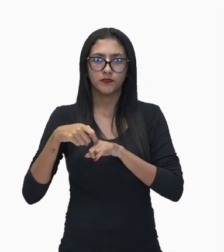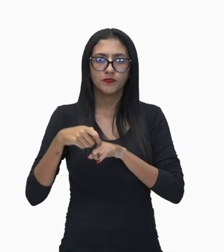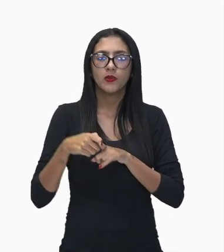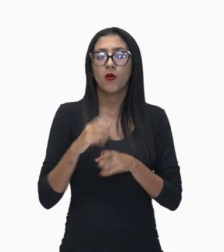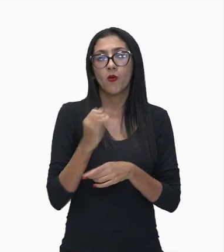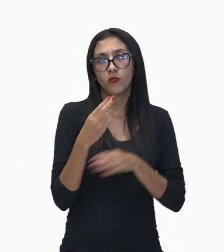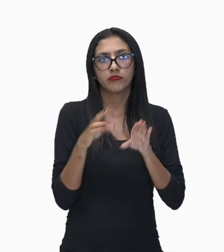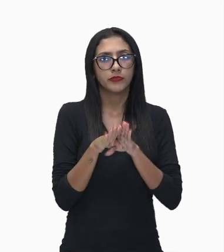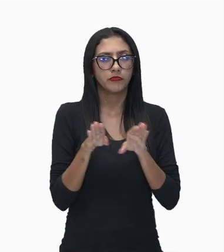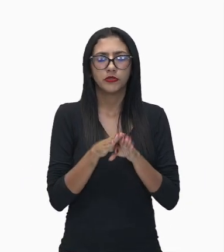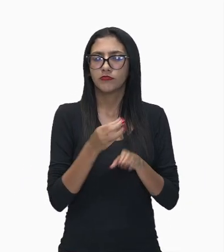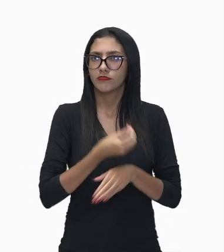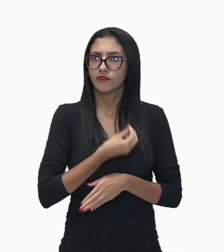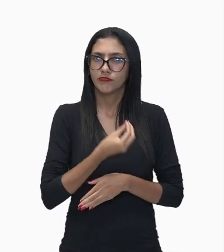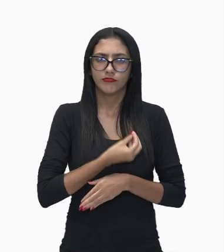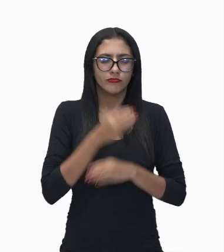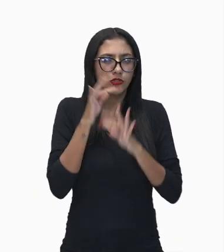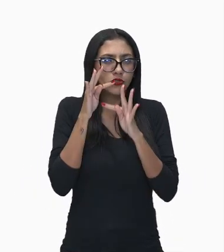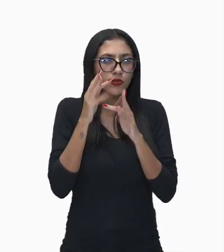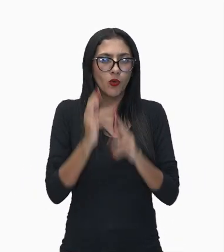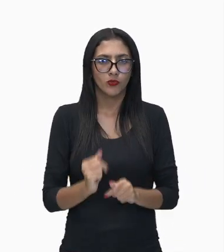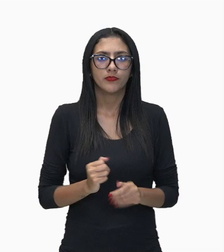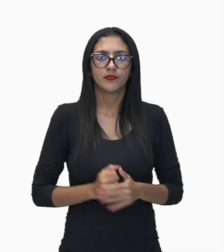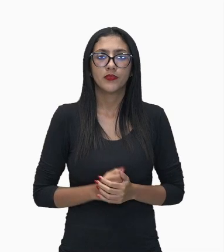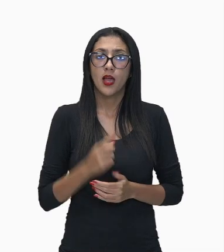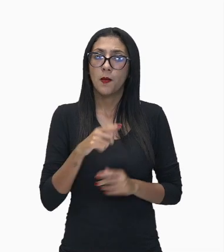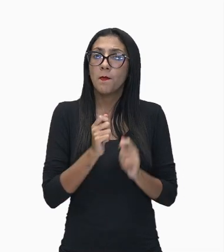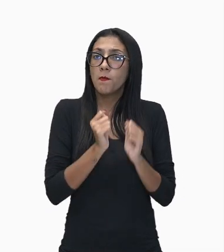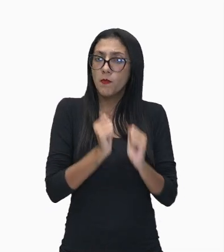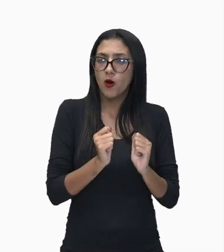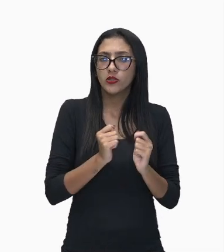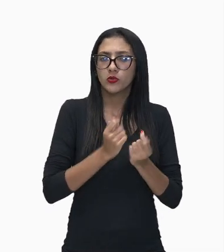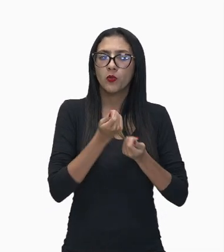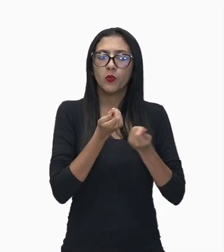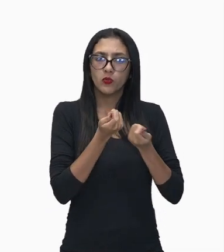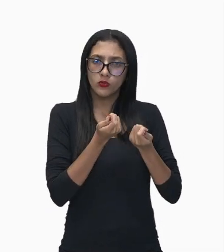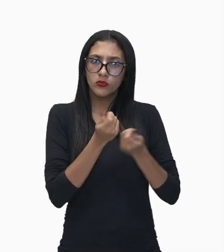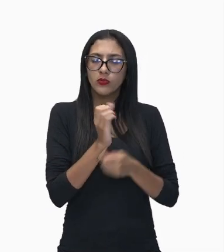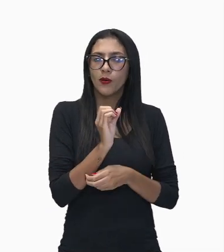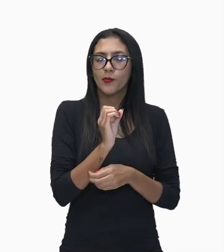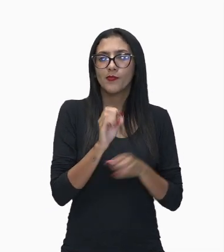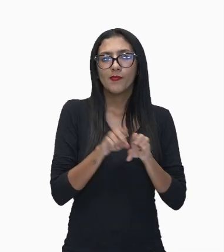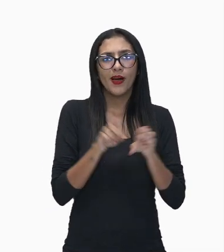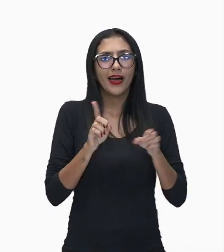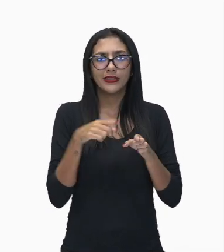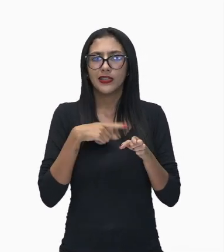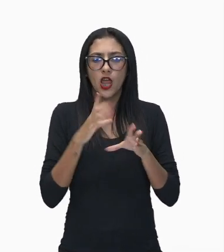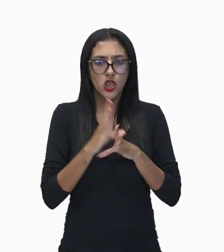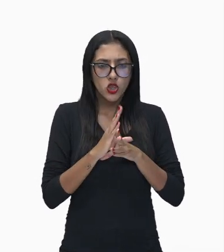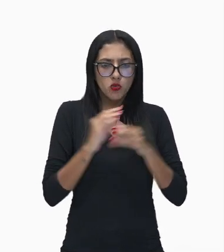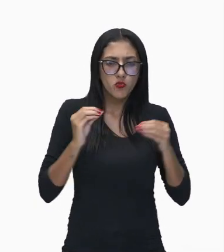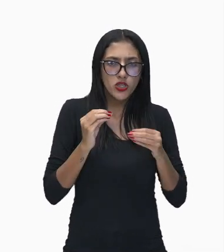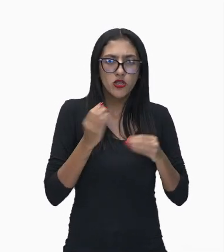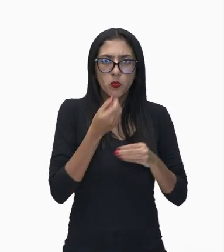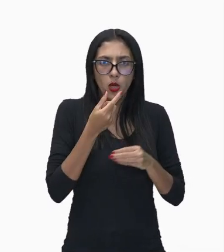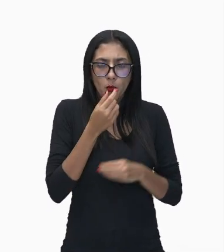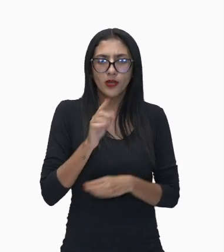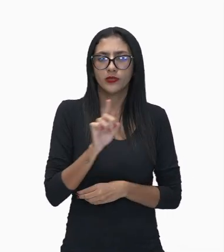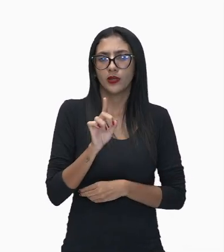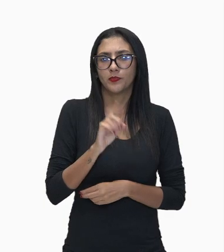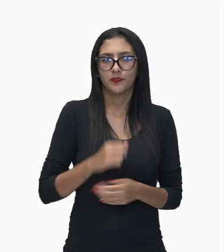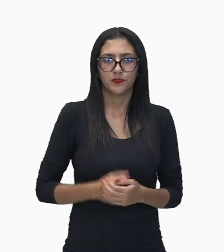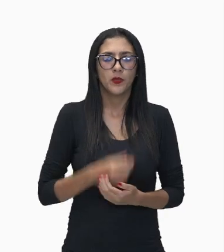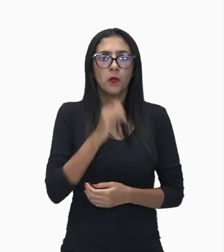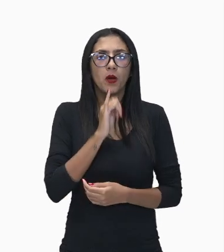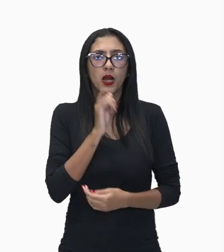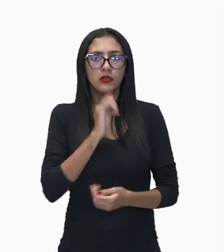toda a vida. Elas podem ser controladas, mas raramente elas têm cura. Né? Como exemplo aí nós temos a